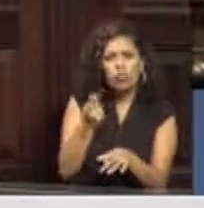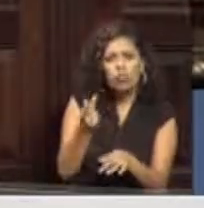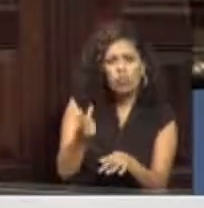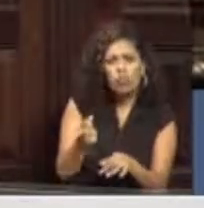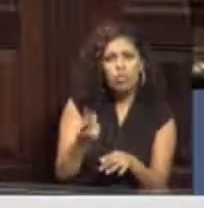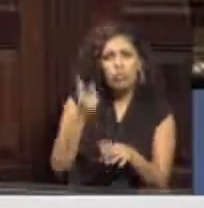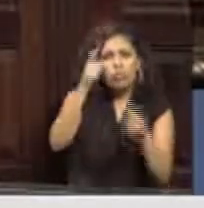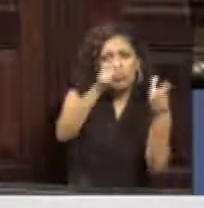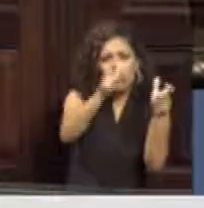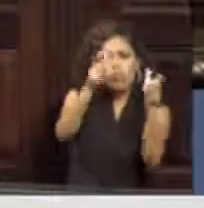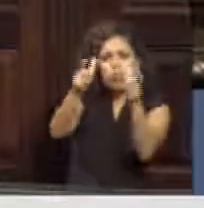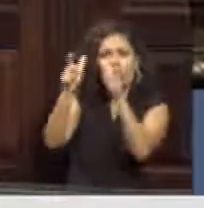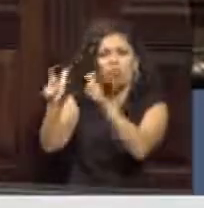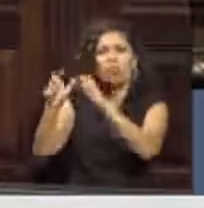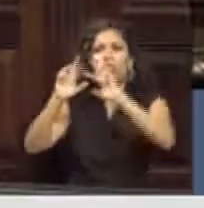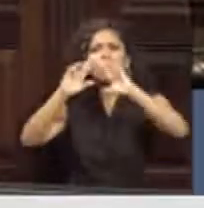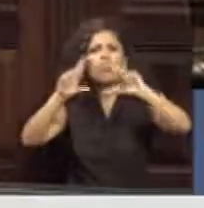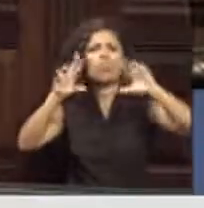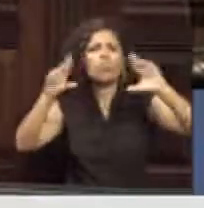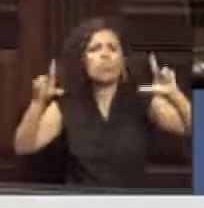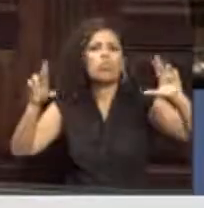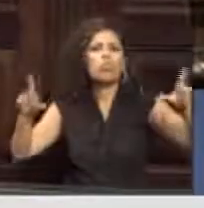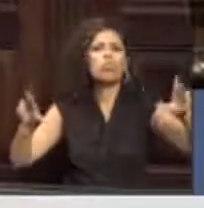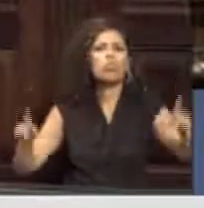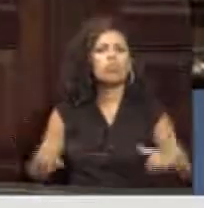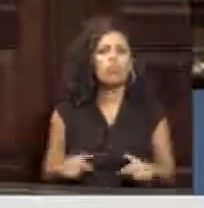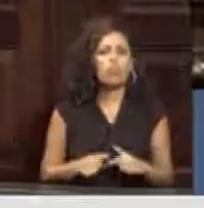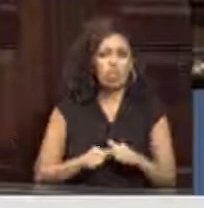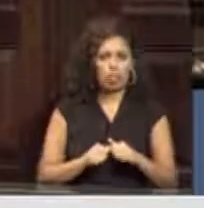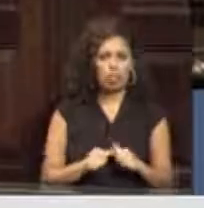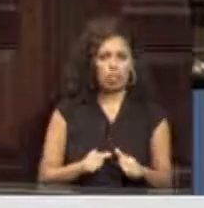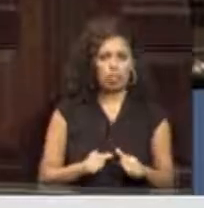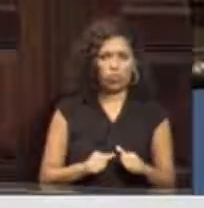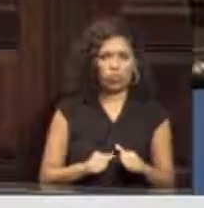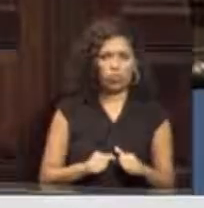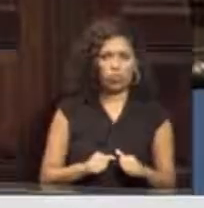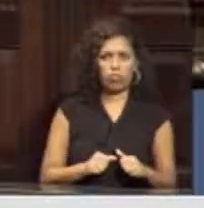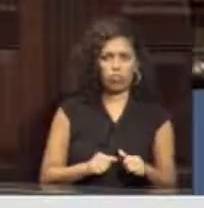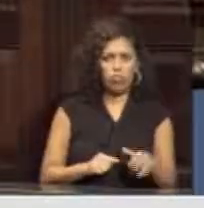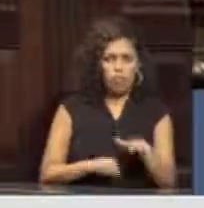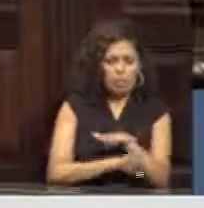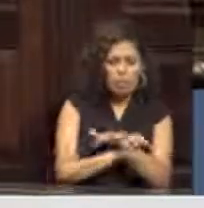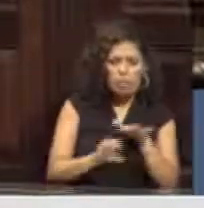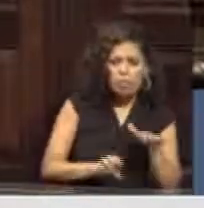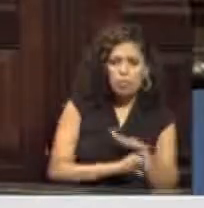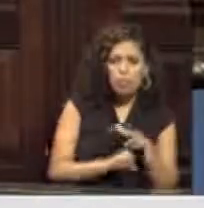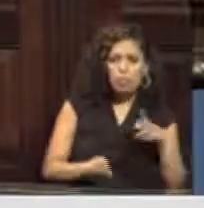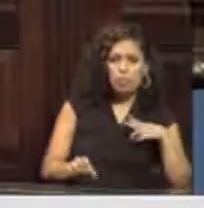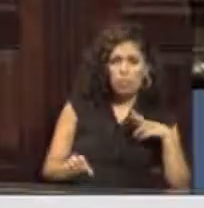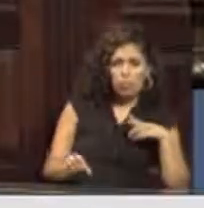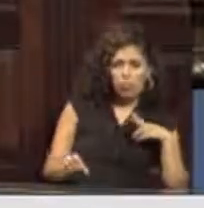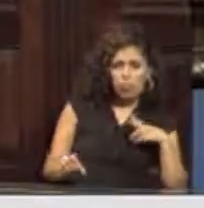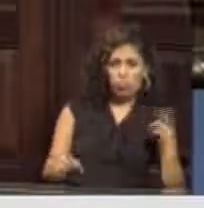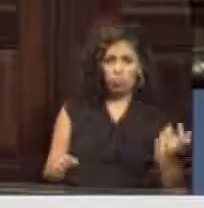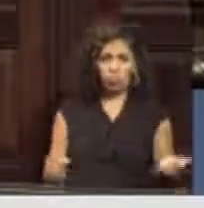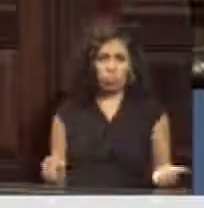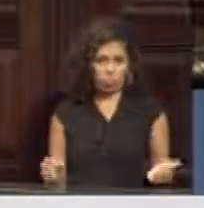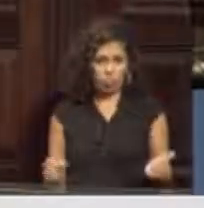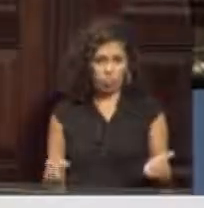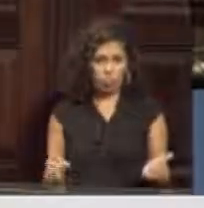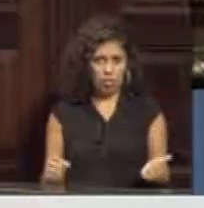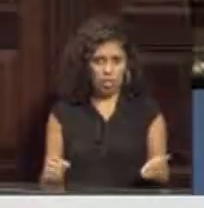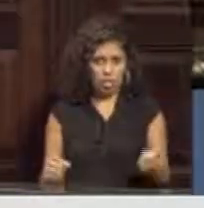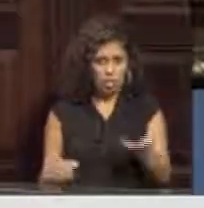porque elas instaladas naqueles estados, com as granjas de frangos, perus e porcos, se beneficiam